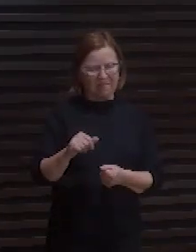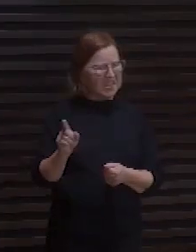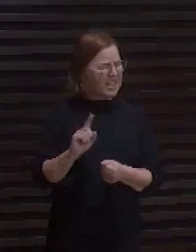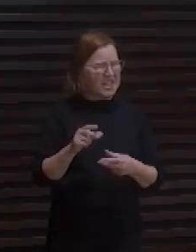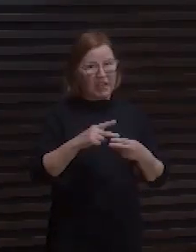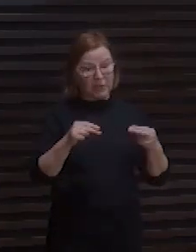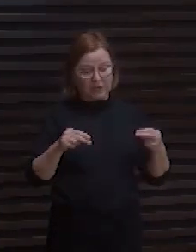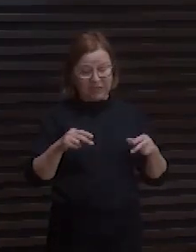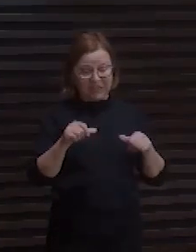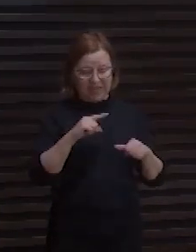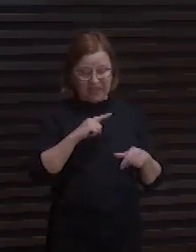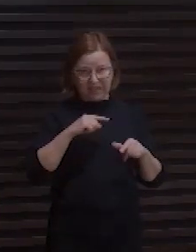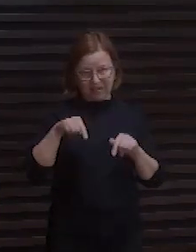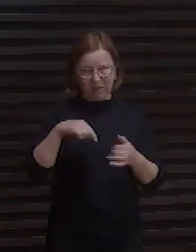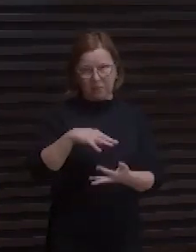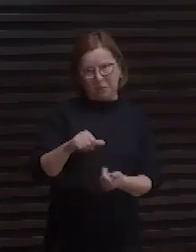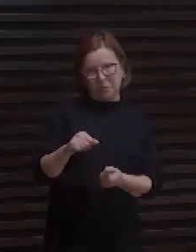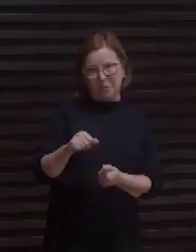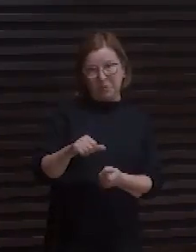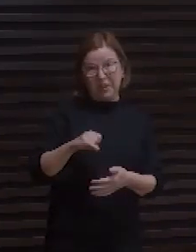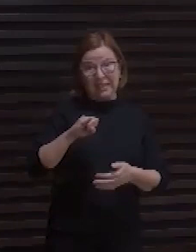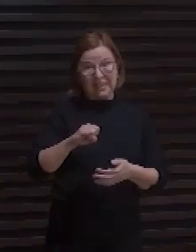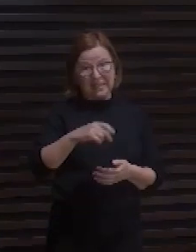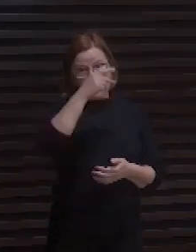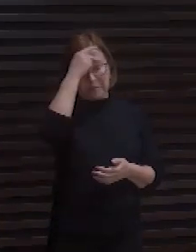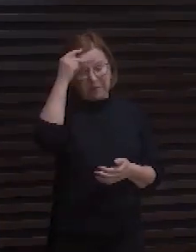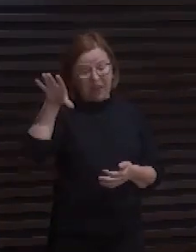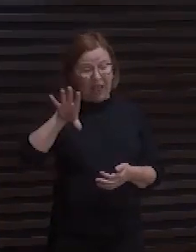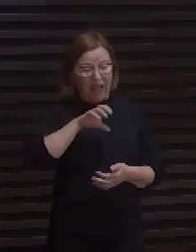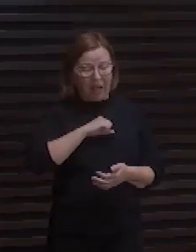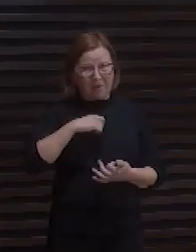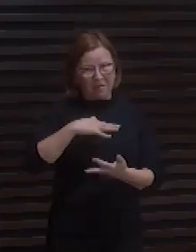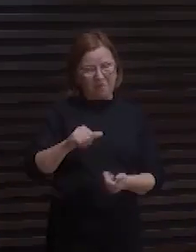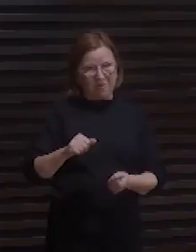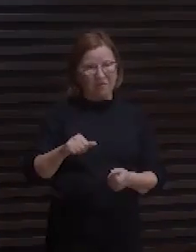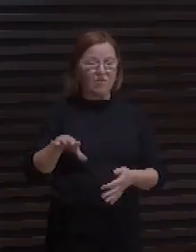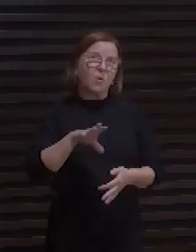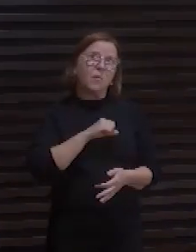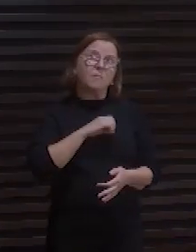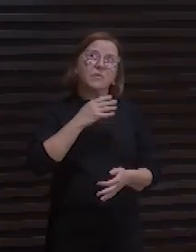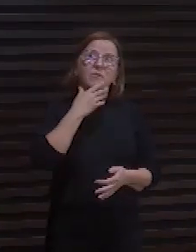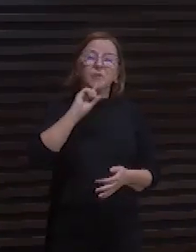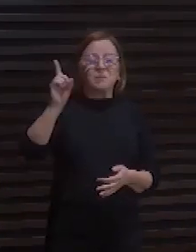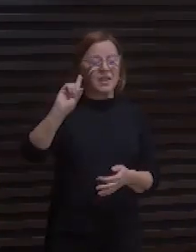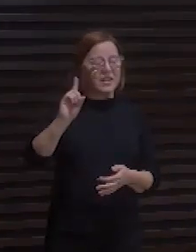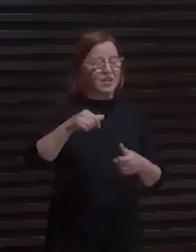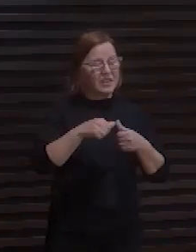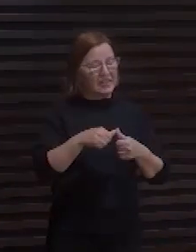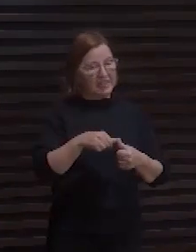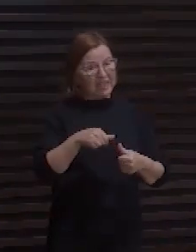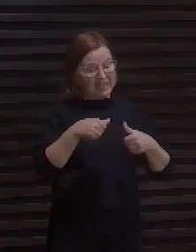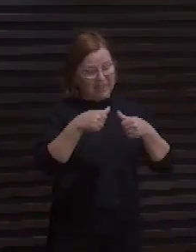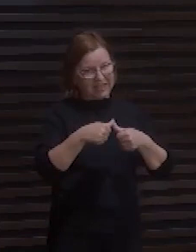as coisas que há no mundo. Se alguém amar o mundo, o amor do Pai não está nele.